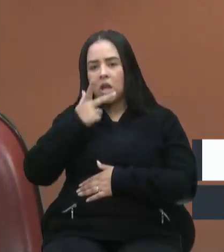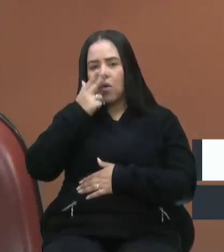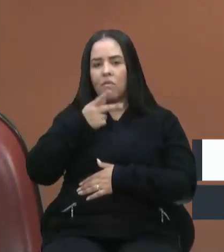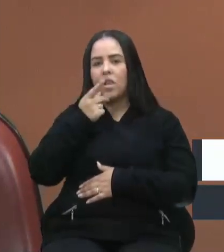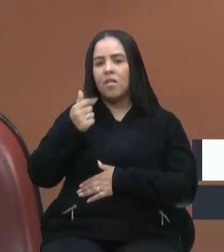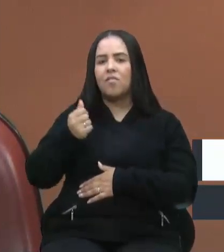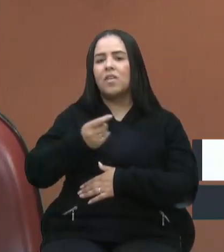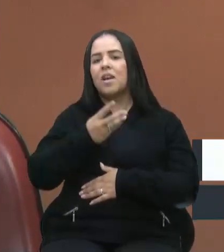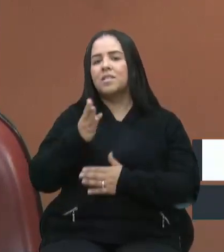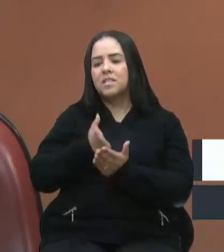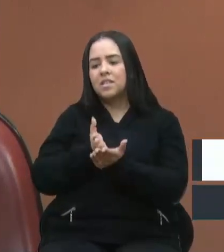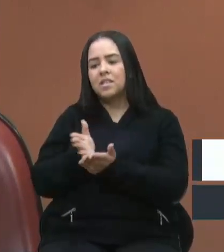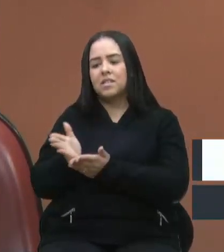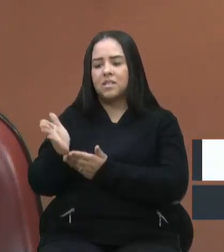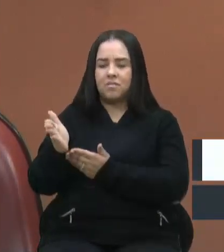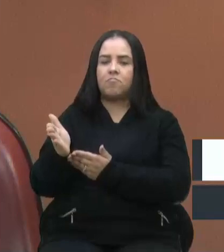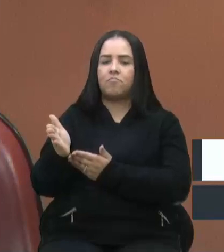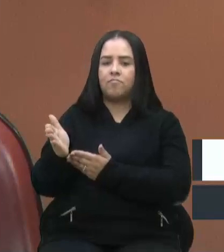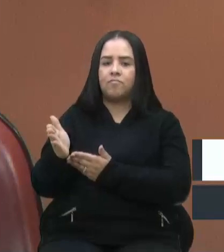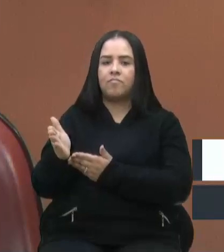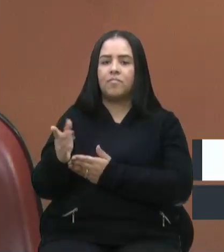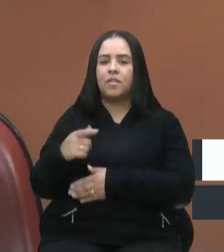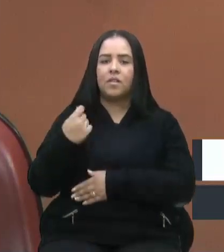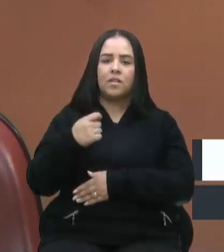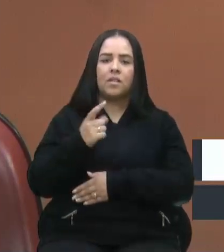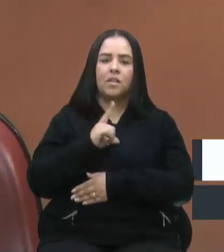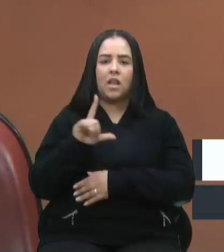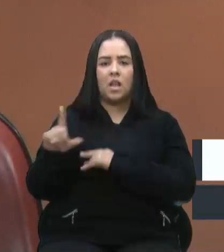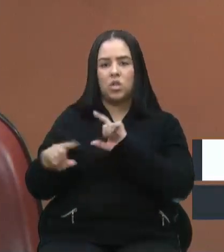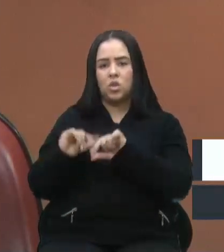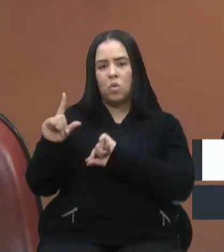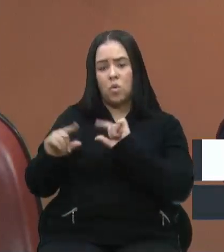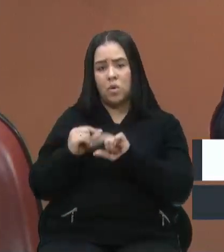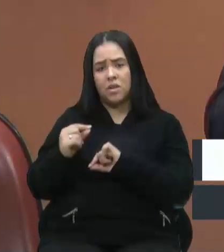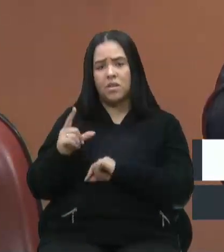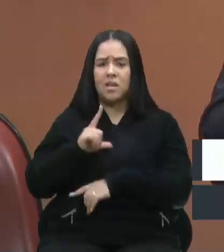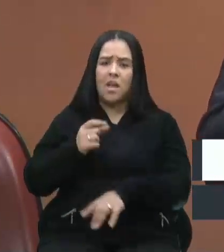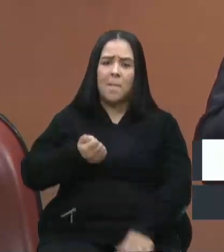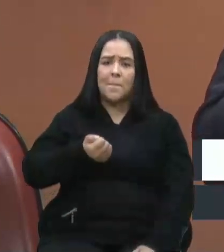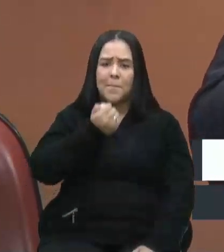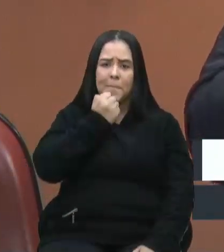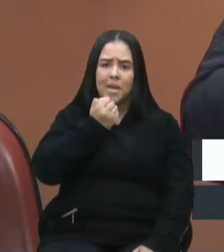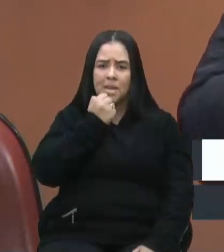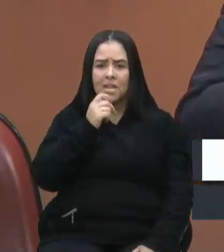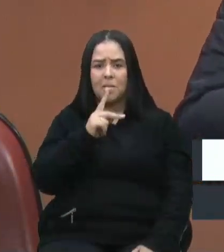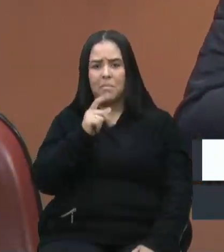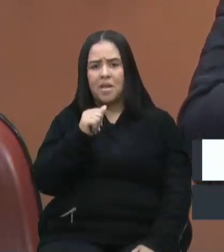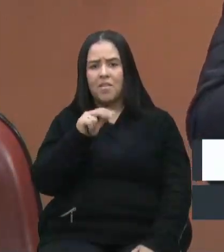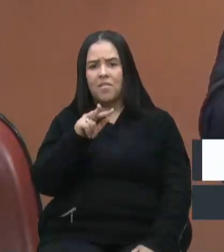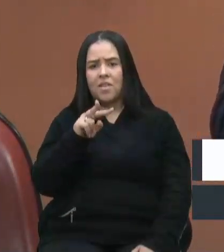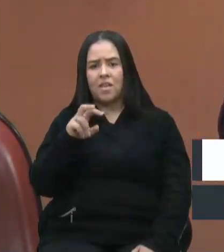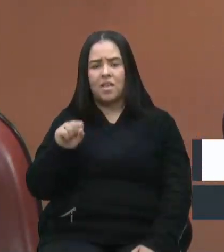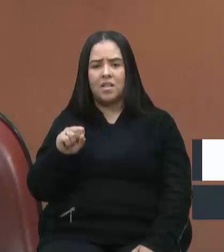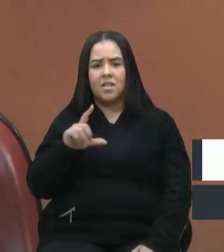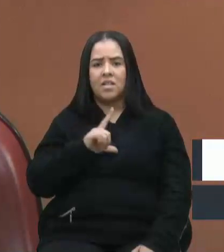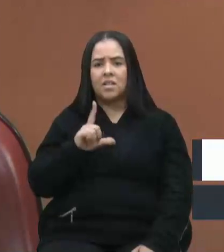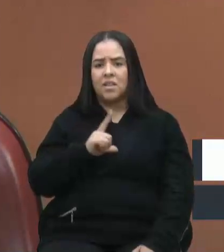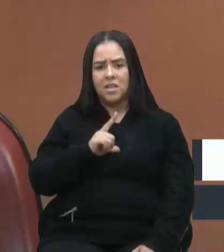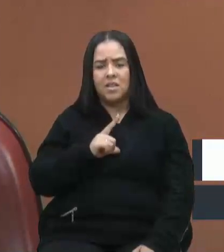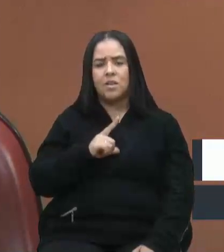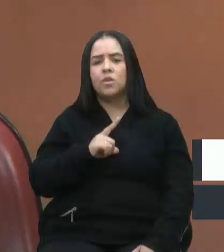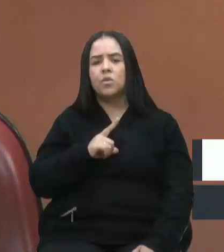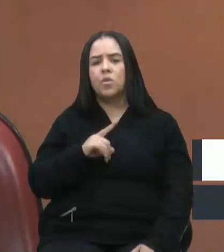várias linhas de pavimentações. Tem que dar opções. Tem a pedra, tem o PAVS, tem o asfalto, e se